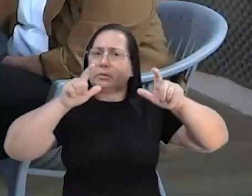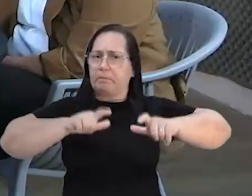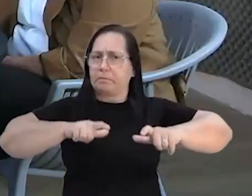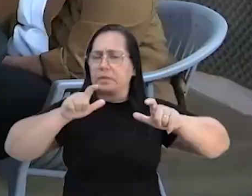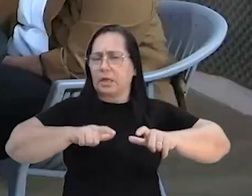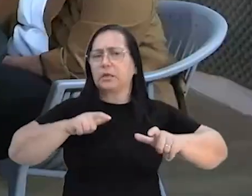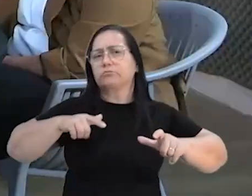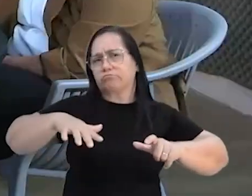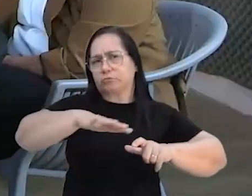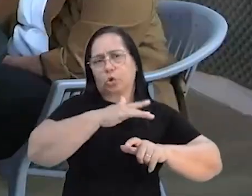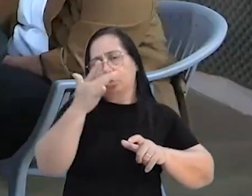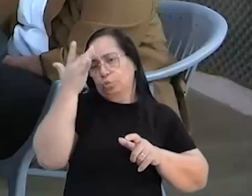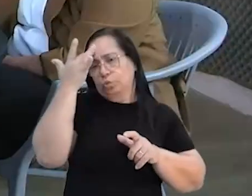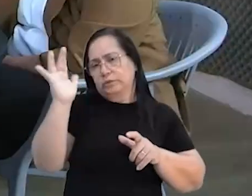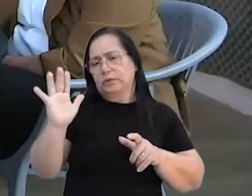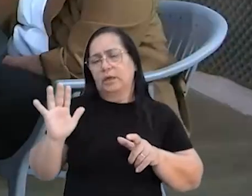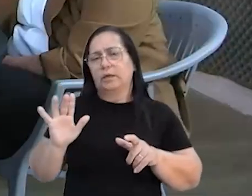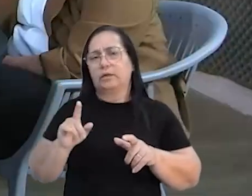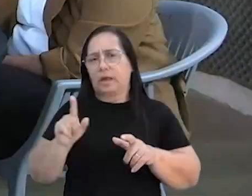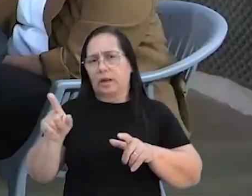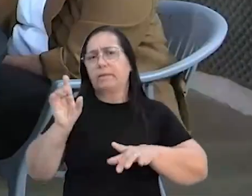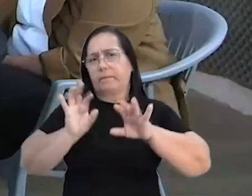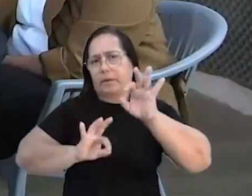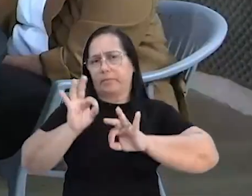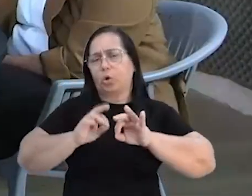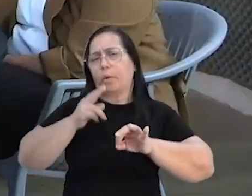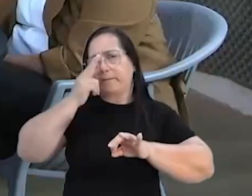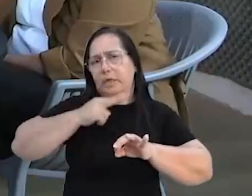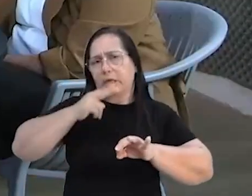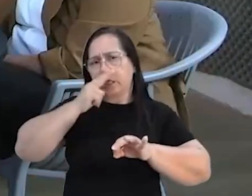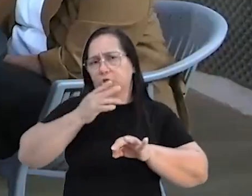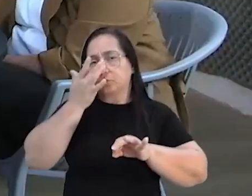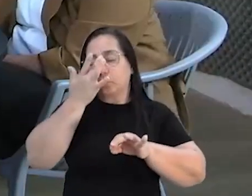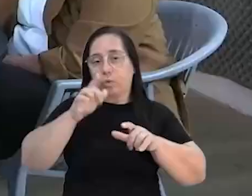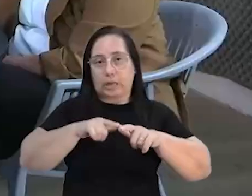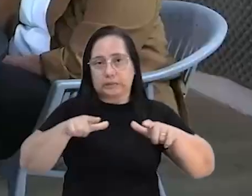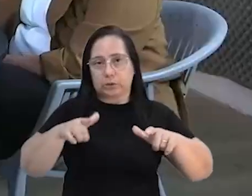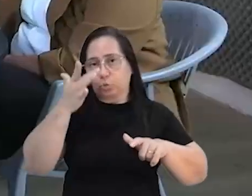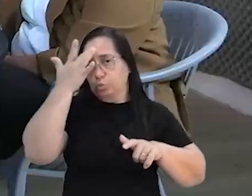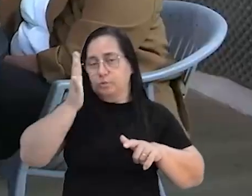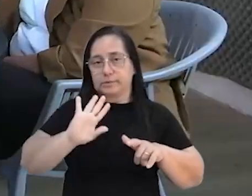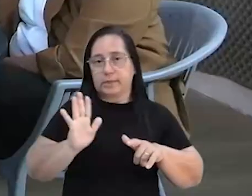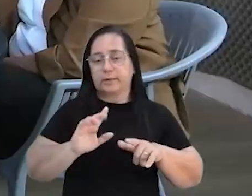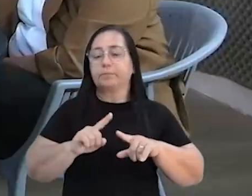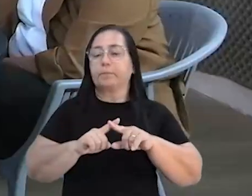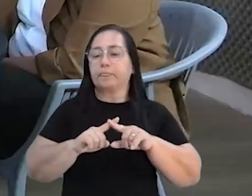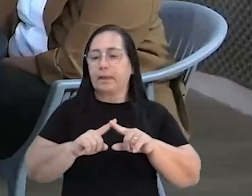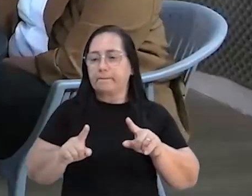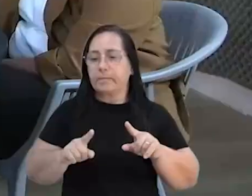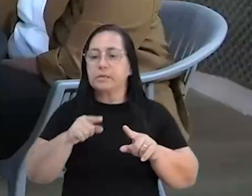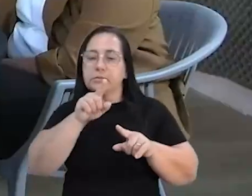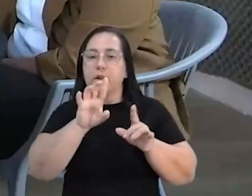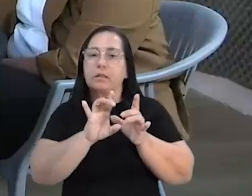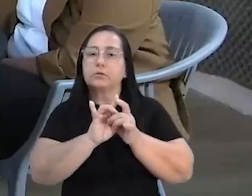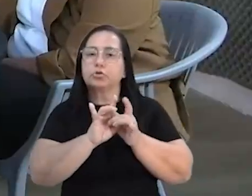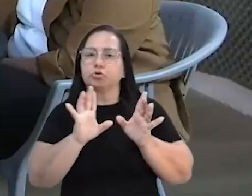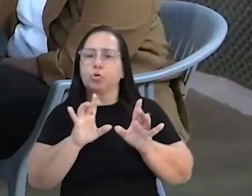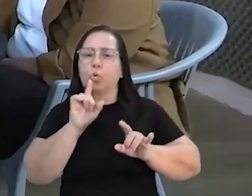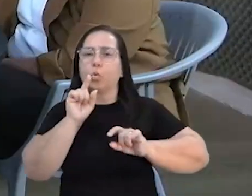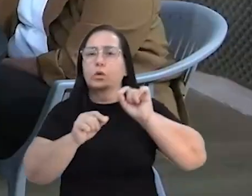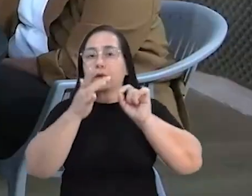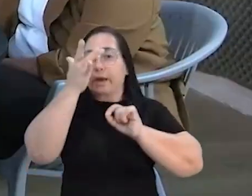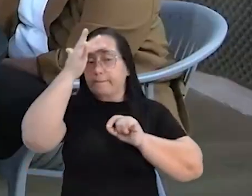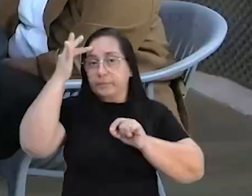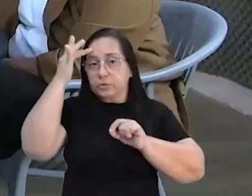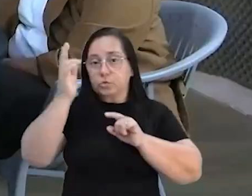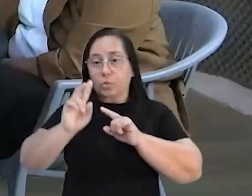né? Enfim, mas eu não sei se foi ela mesmo que preparou o ladrilho, se é dela, mas que ela deixou que quem